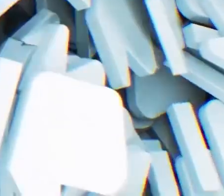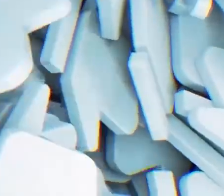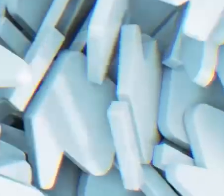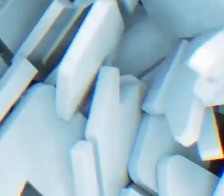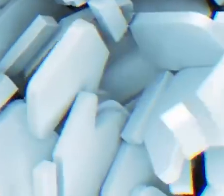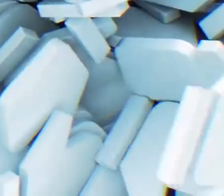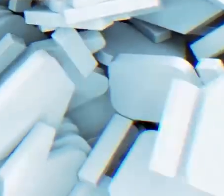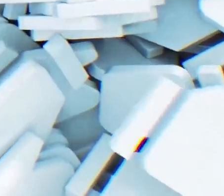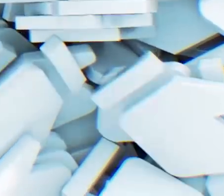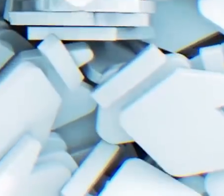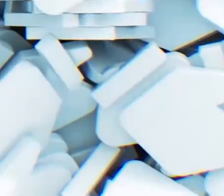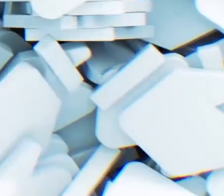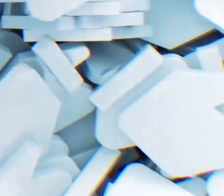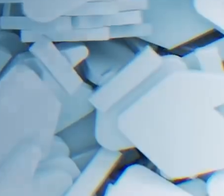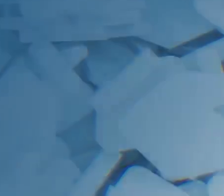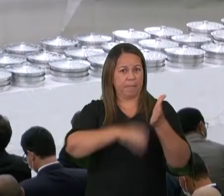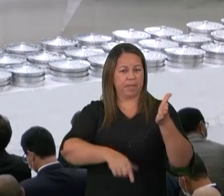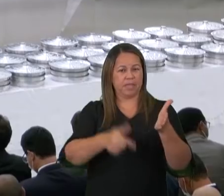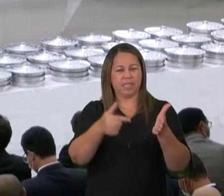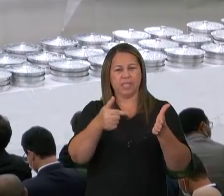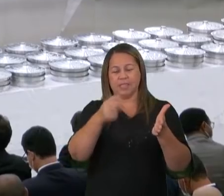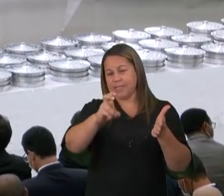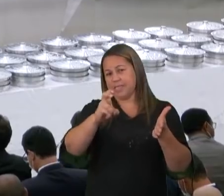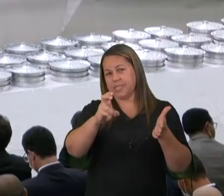2 Coríntios, capítulo 5,